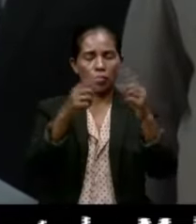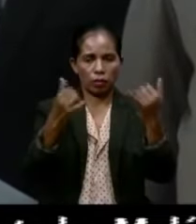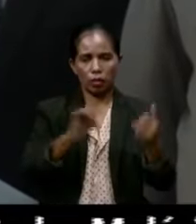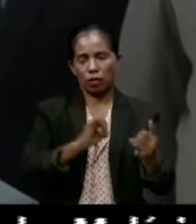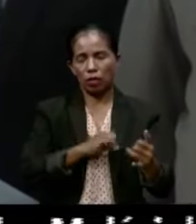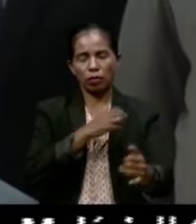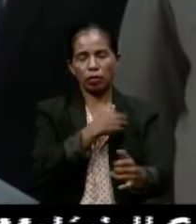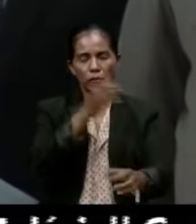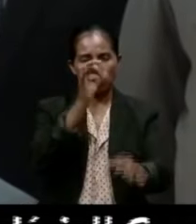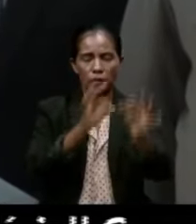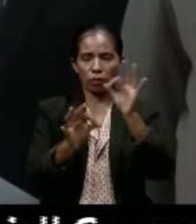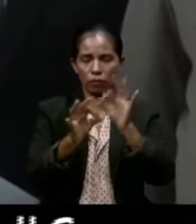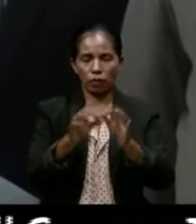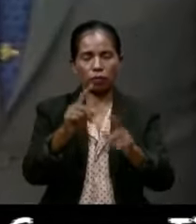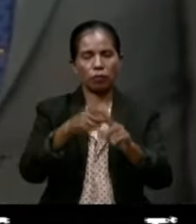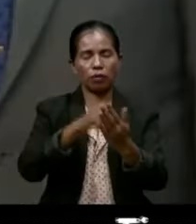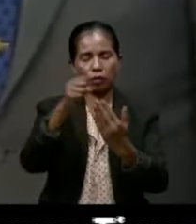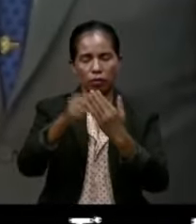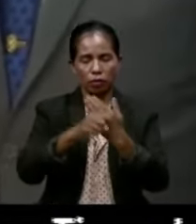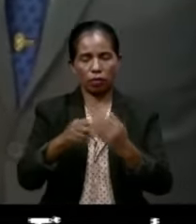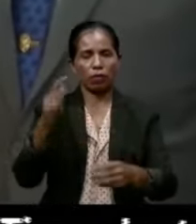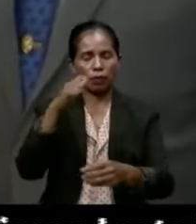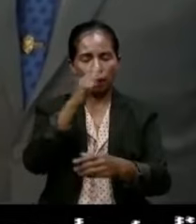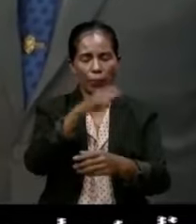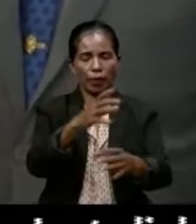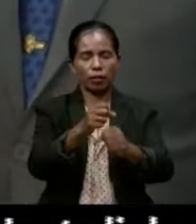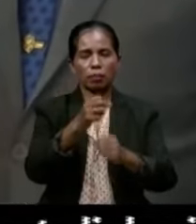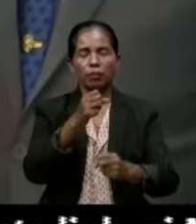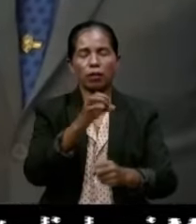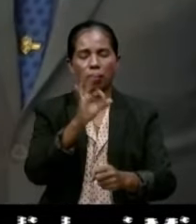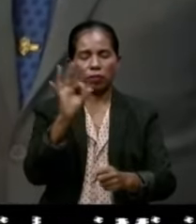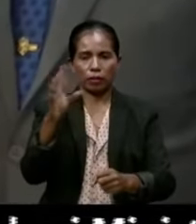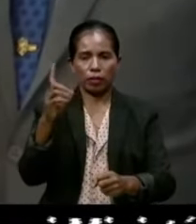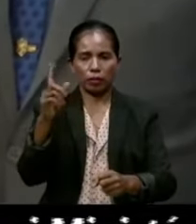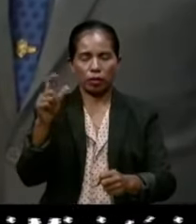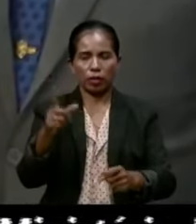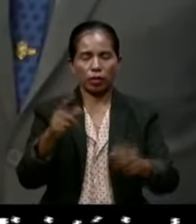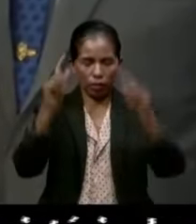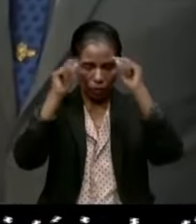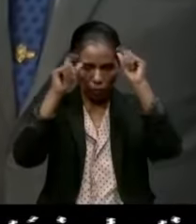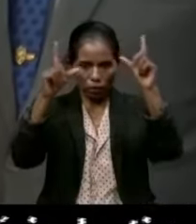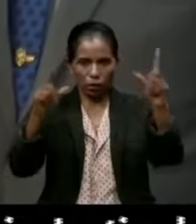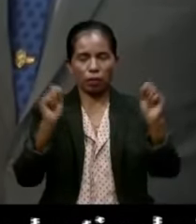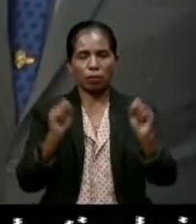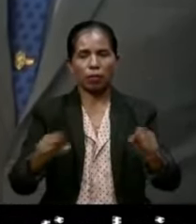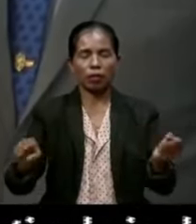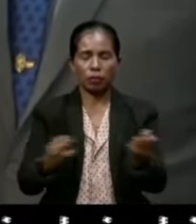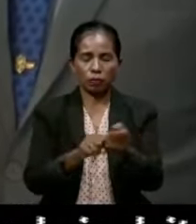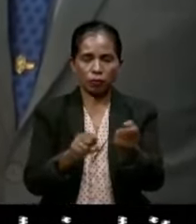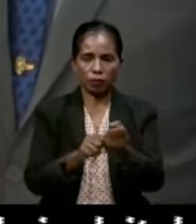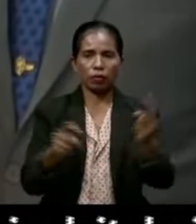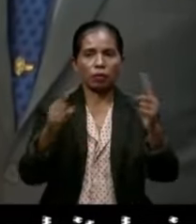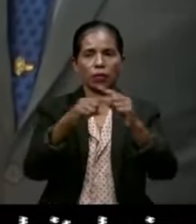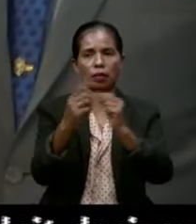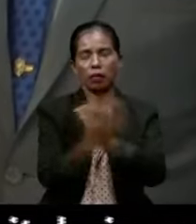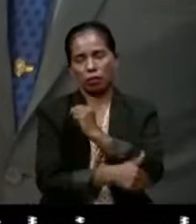da garante, mas be e a setembro força Tailândia se simu força FFDT e Idane, Timor-Leste bele contribui fali ba